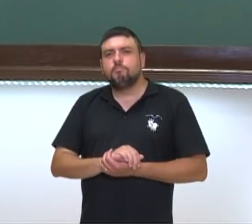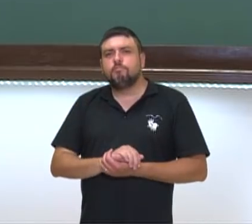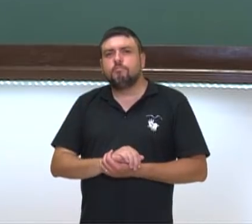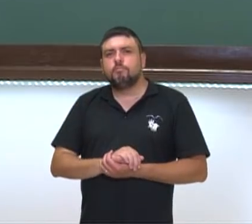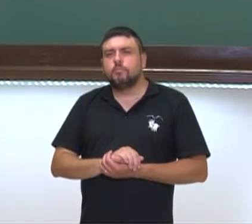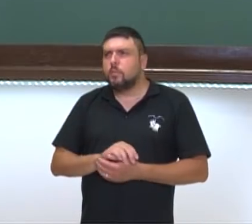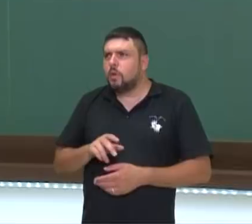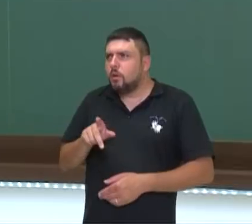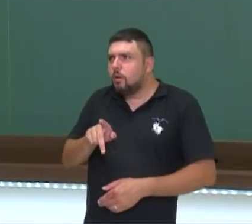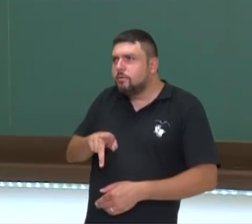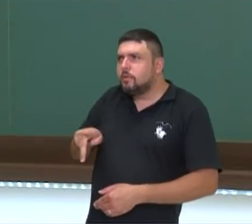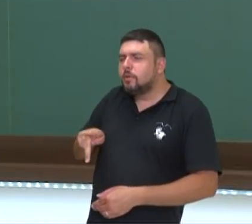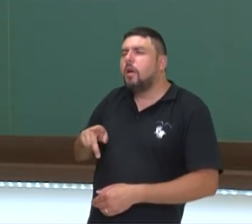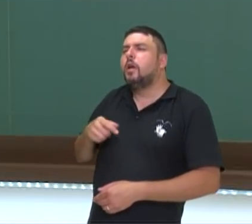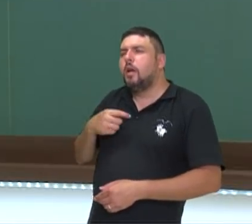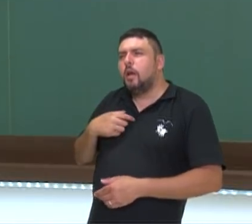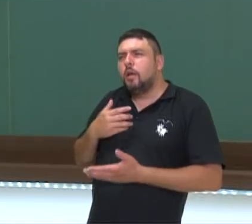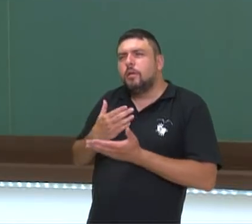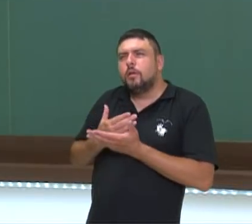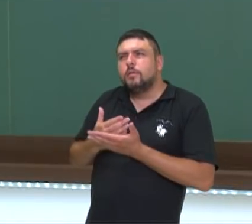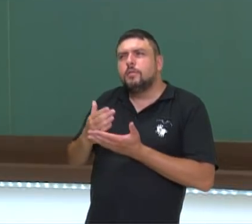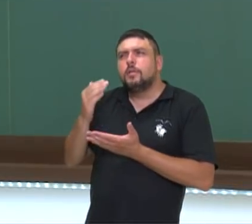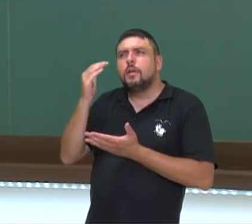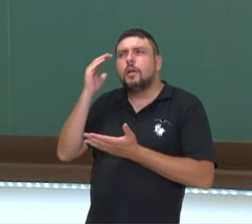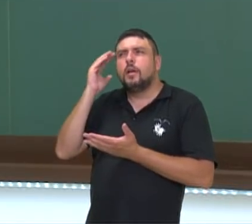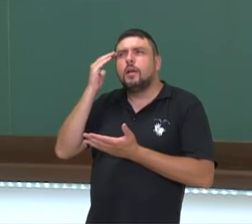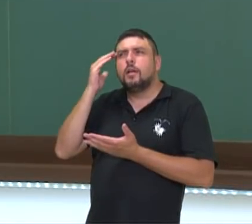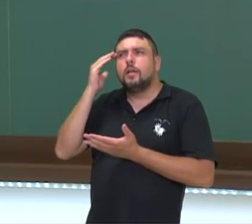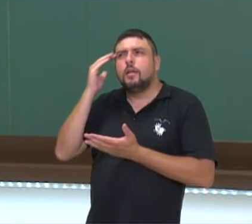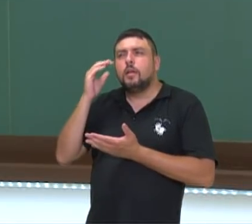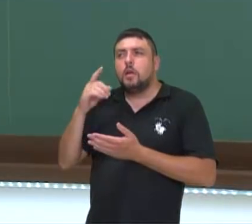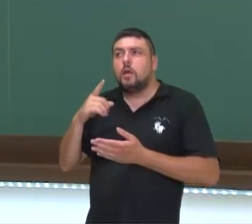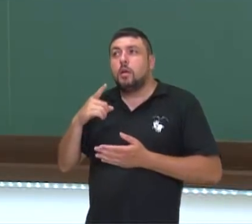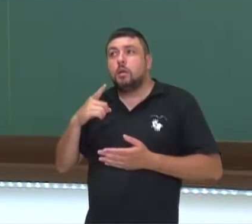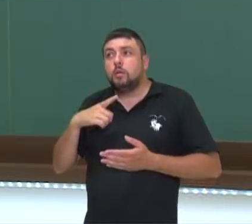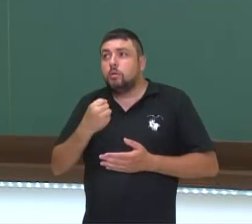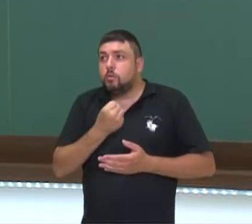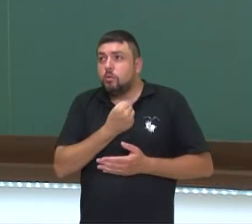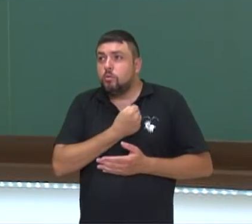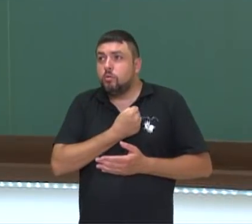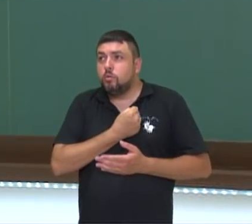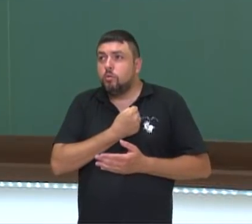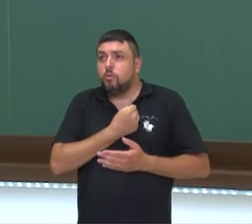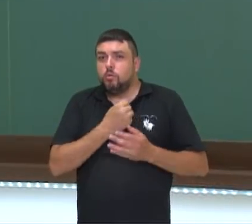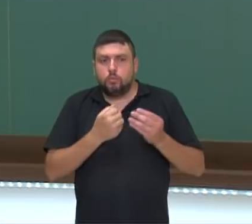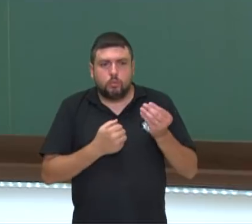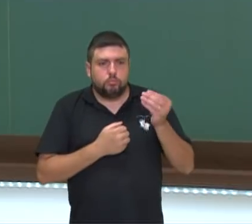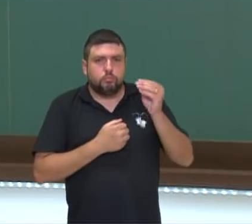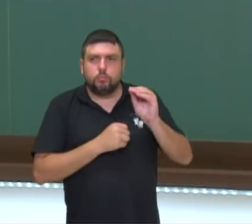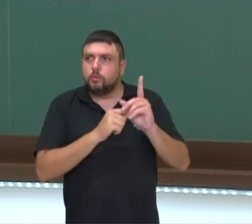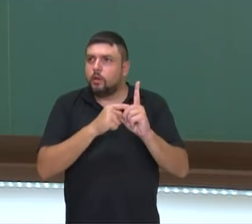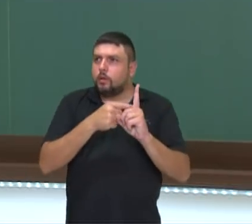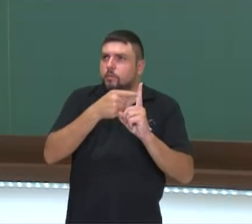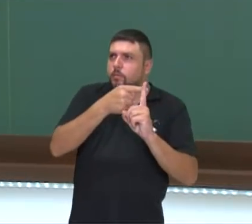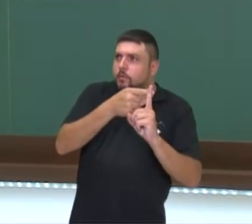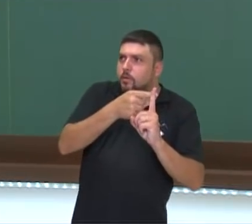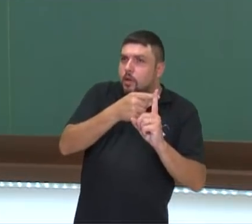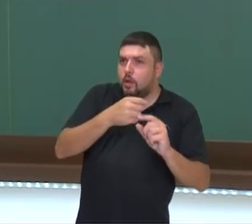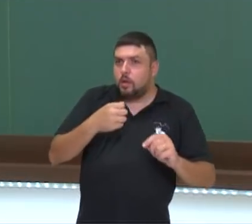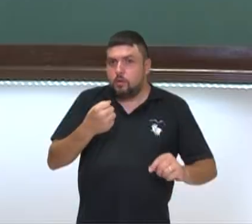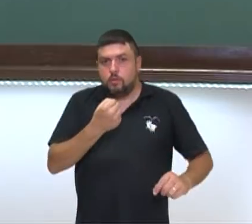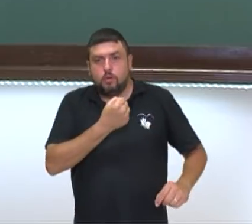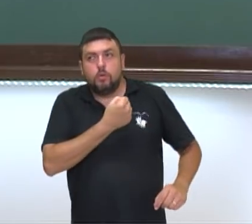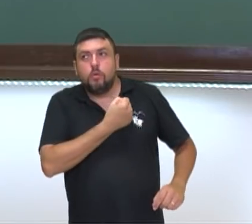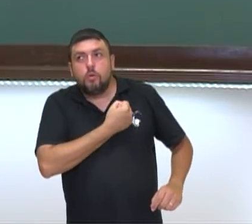Professora, estou começando a entender. Então a gente está diferenciando números que tem um sinal de mais na frente, que são números